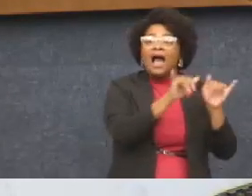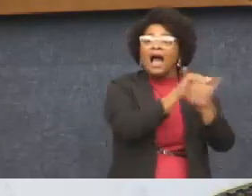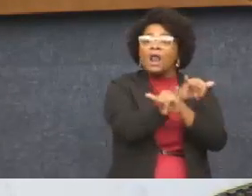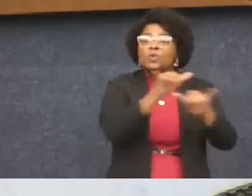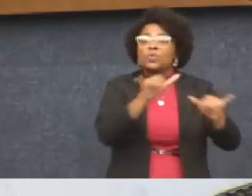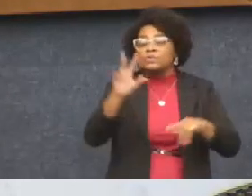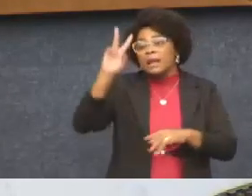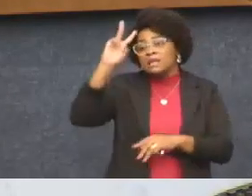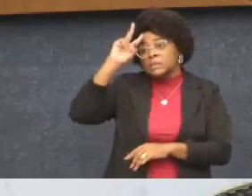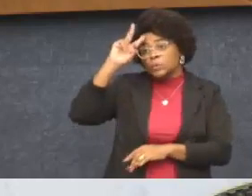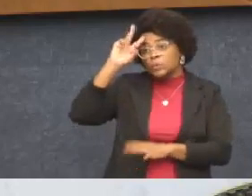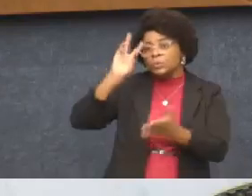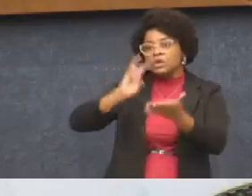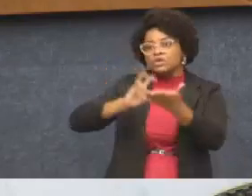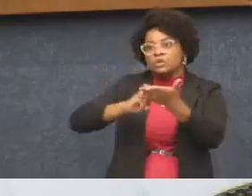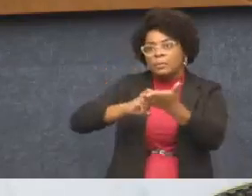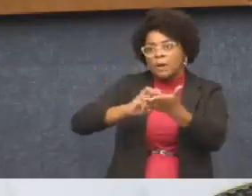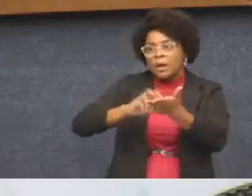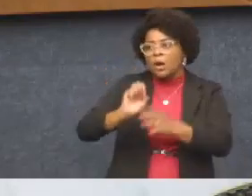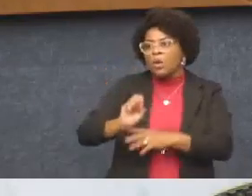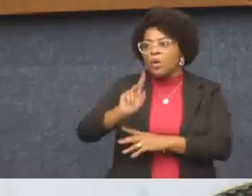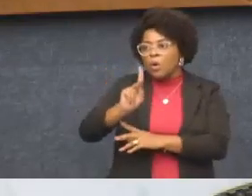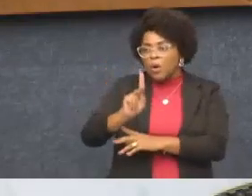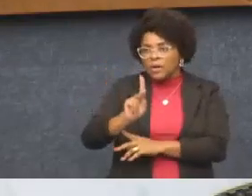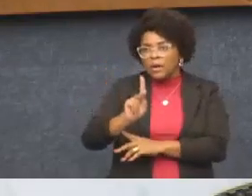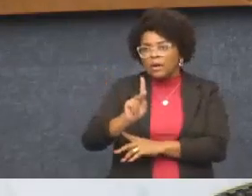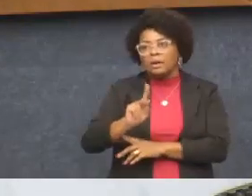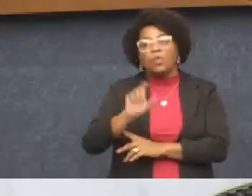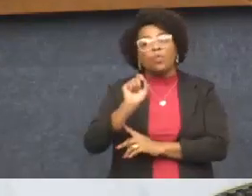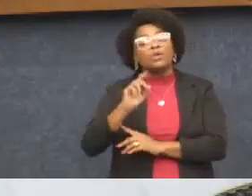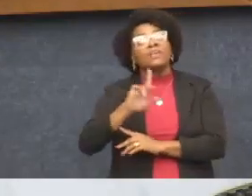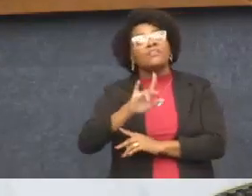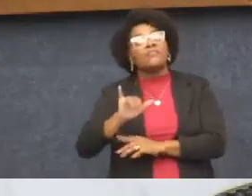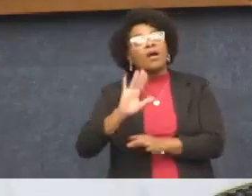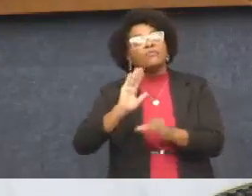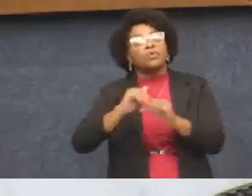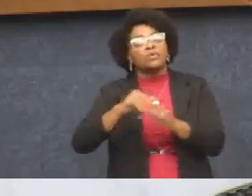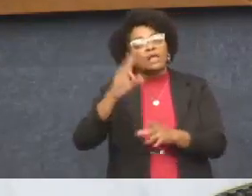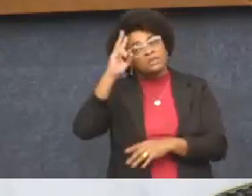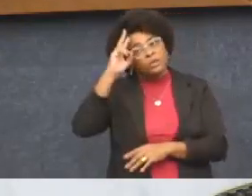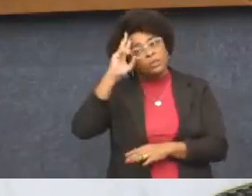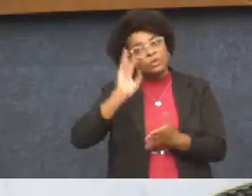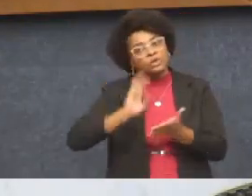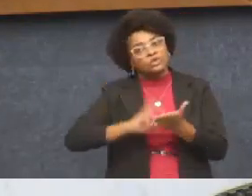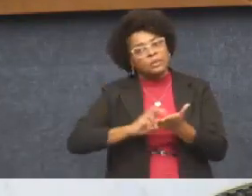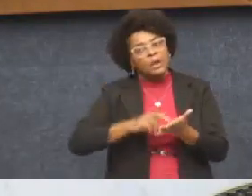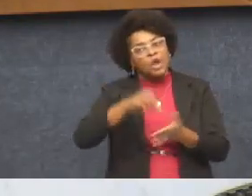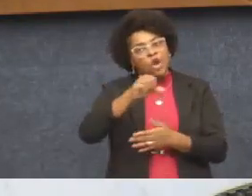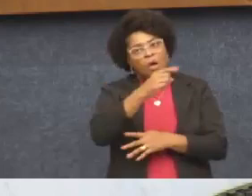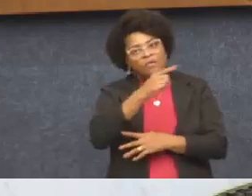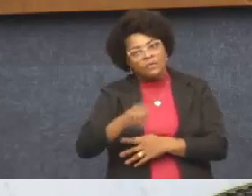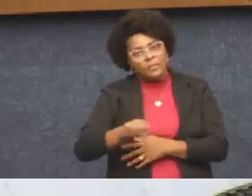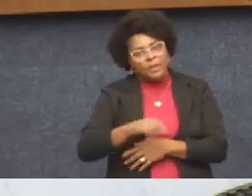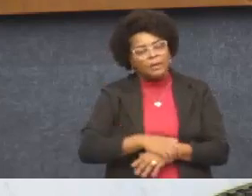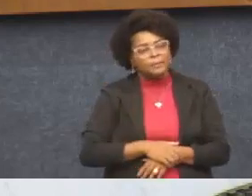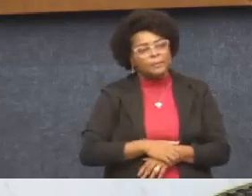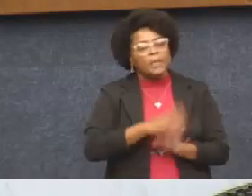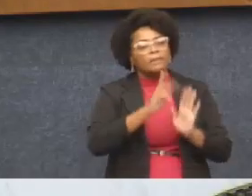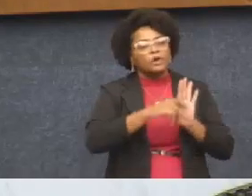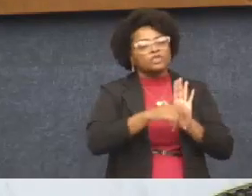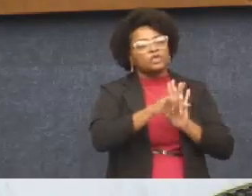manhã. Então, atenção, o que, é que a gente vai votar segunda de manhã, às 9h30. Anúncios. Projeto de lei